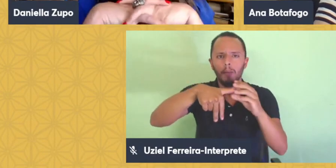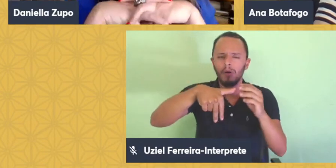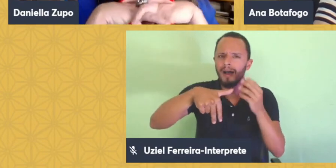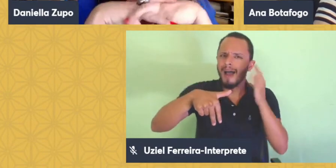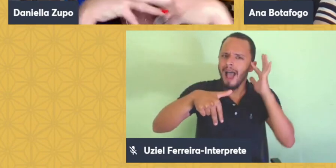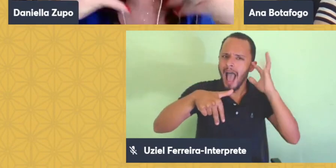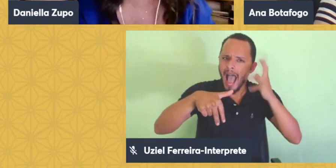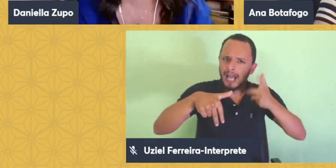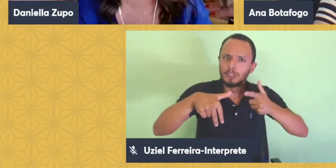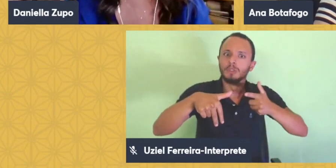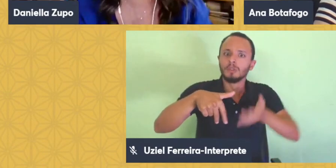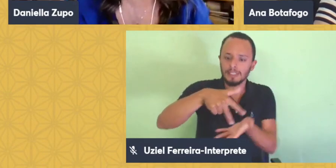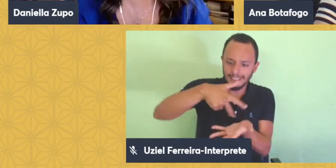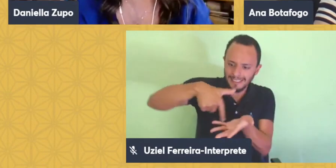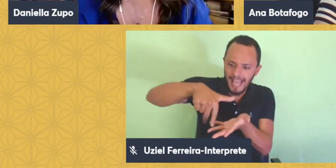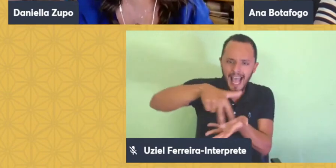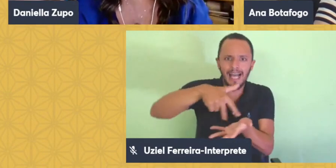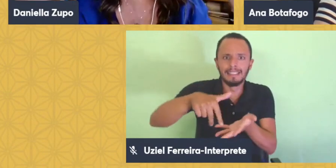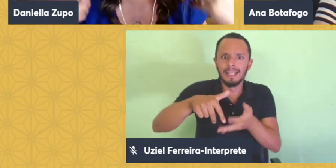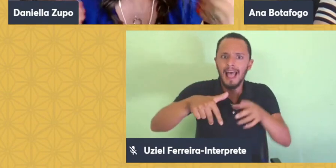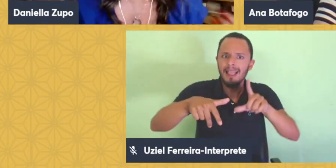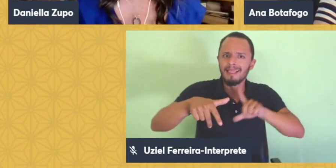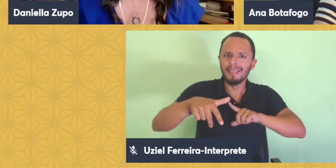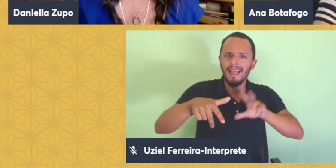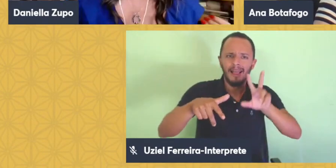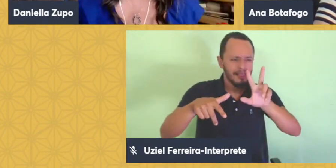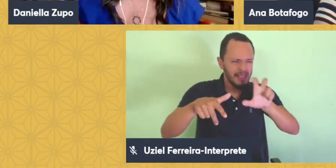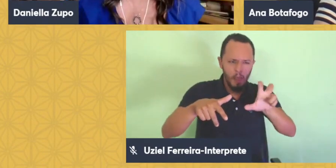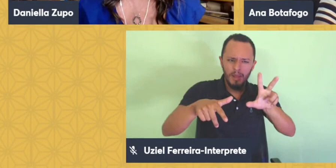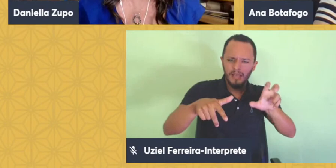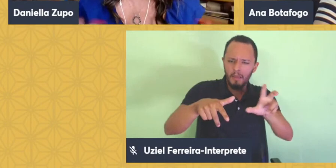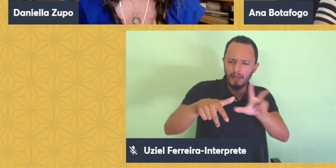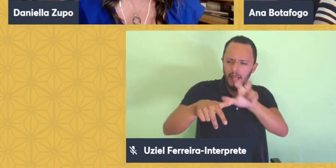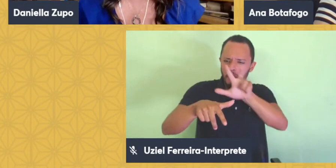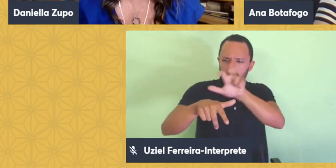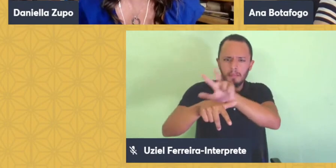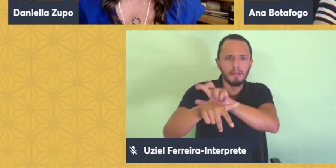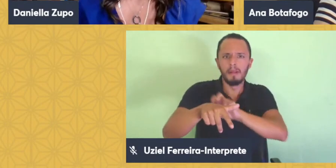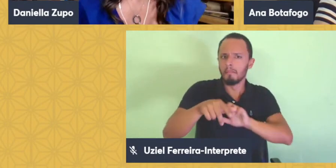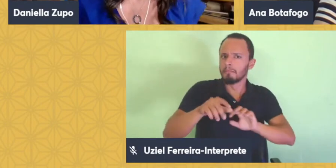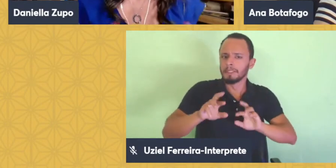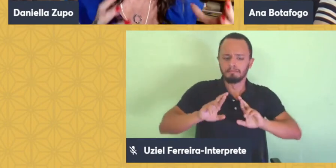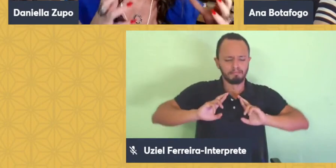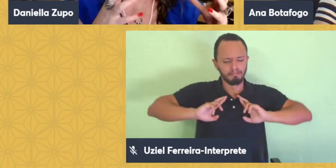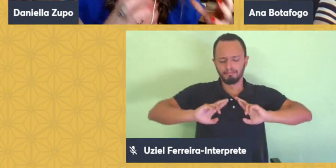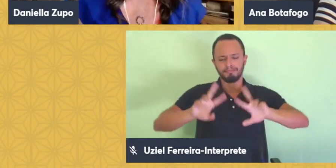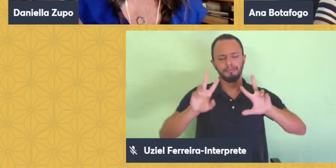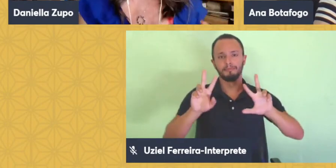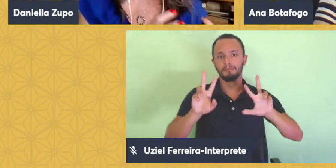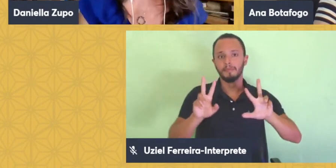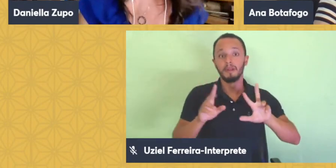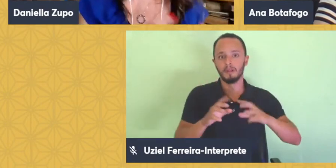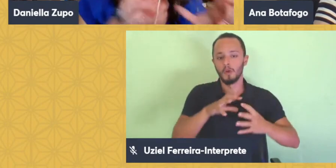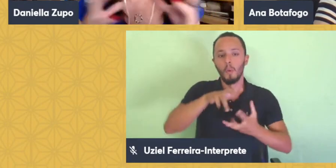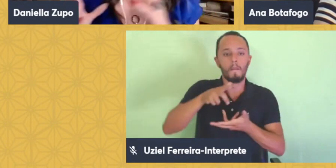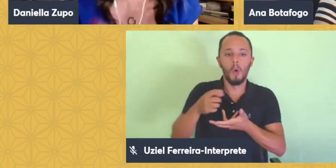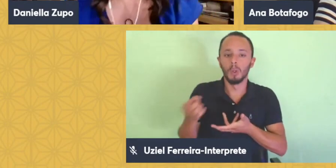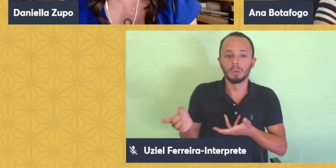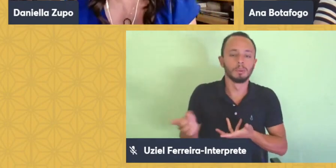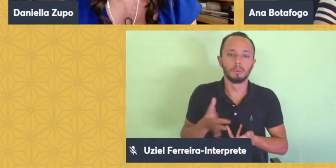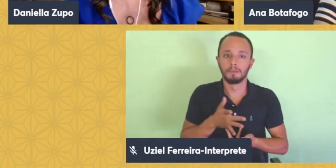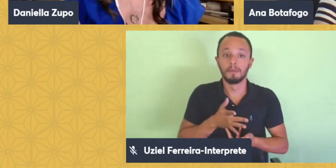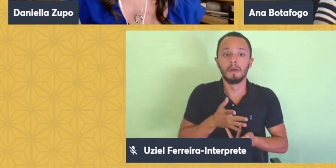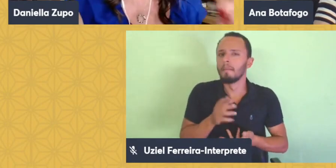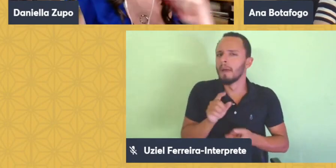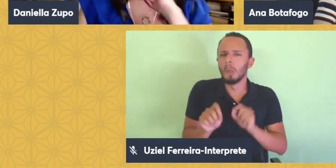mundo contemporâneo São muitos os temas sobre a tudo nesse momento que atravessam os nossos corpos mas o que é o corpo